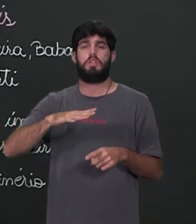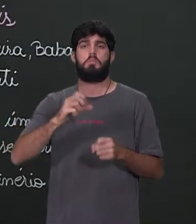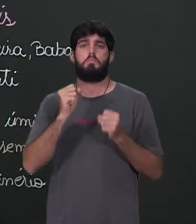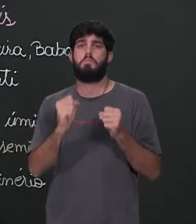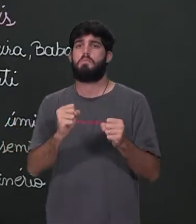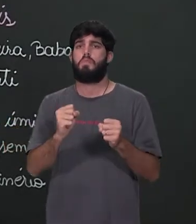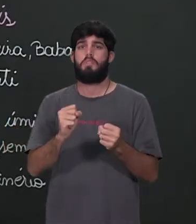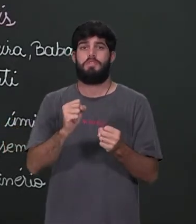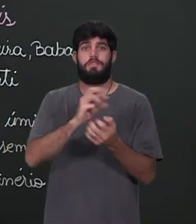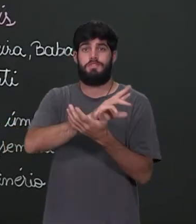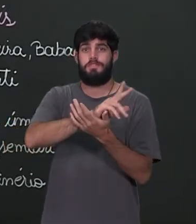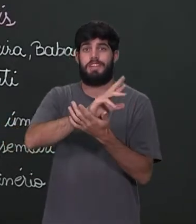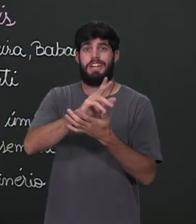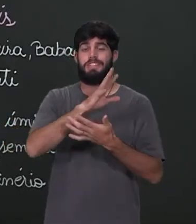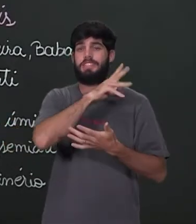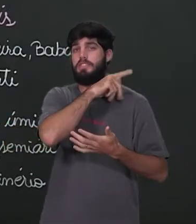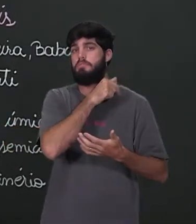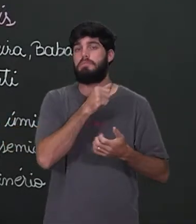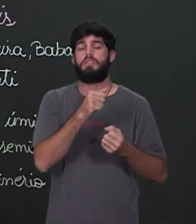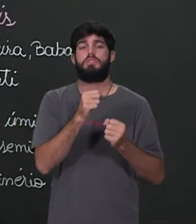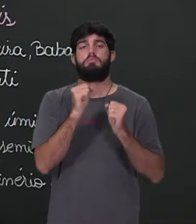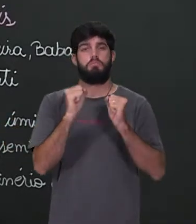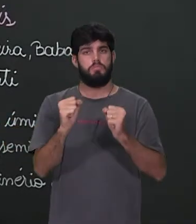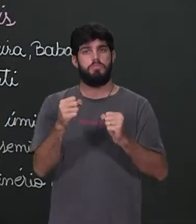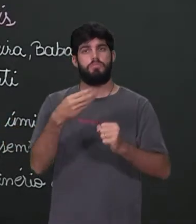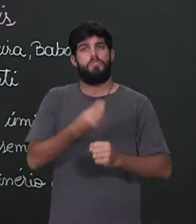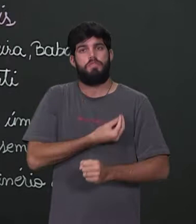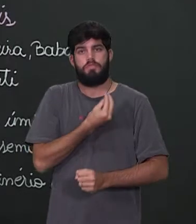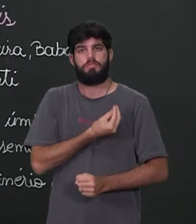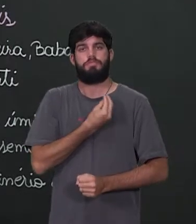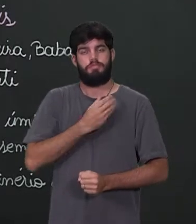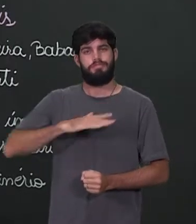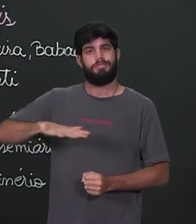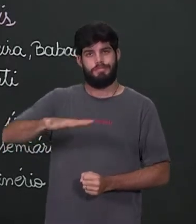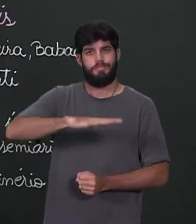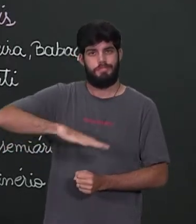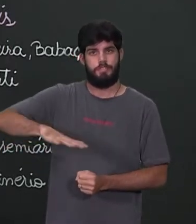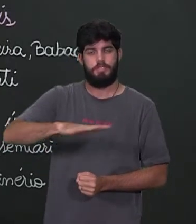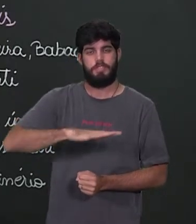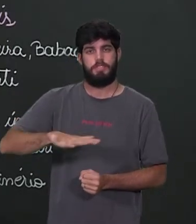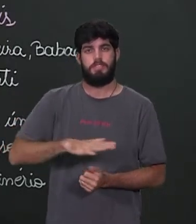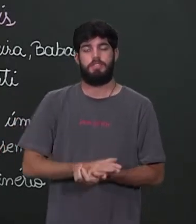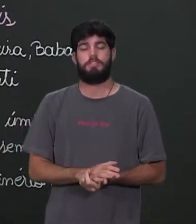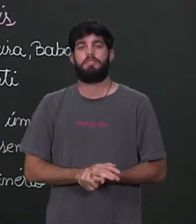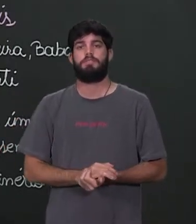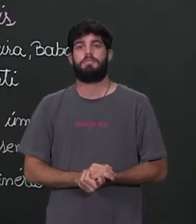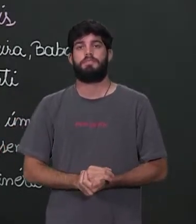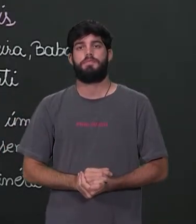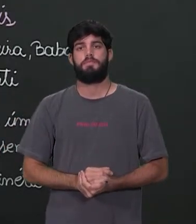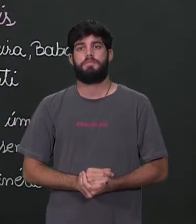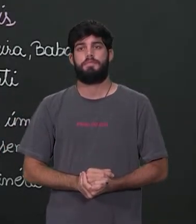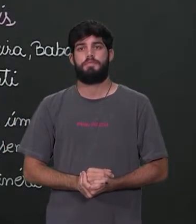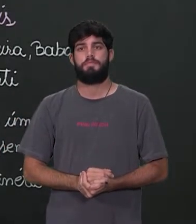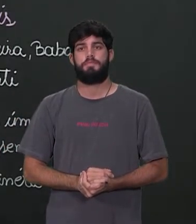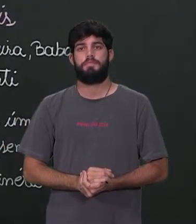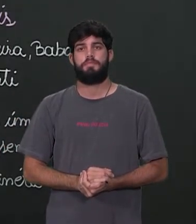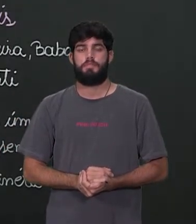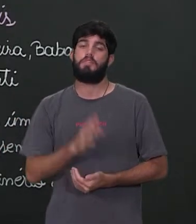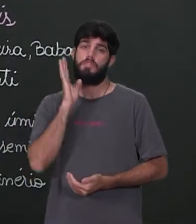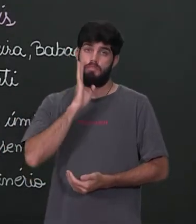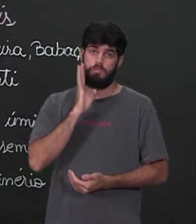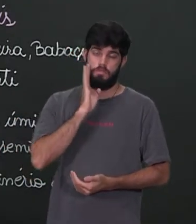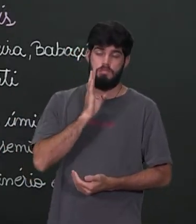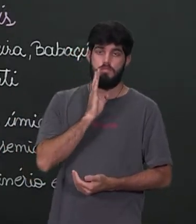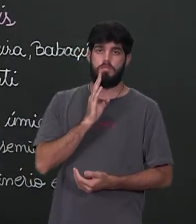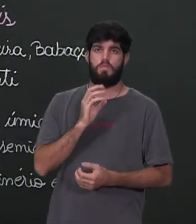permite uma grande diversidade de espécies ocupando aí, de animais, ocupando essas áreas. Então, assim, tá, legal.